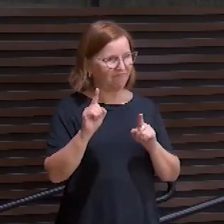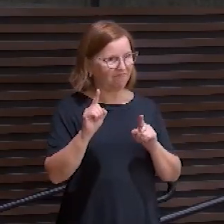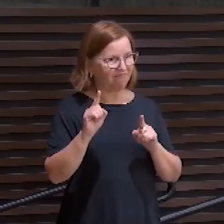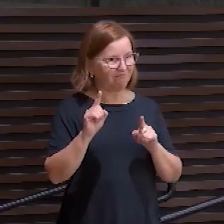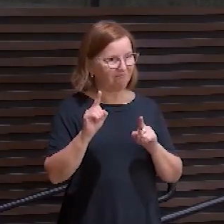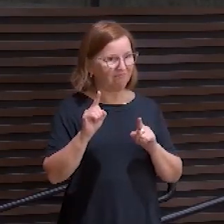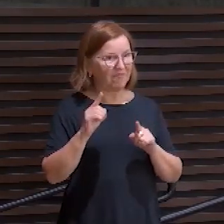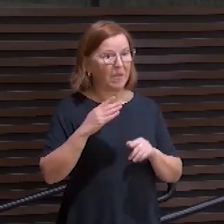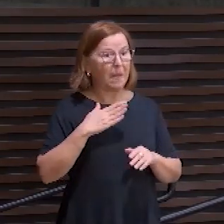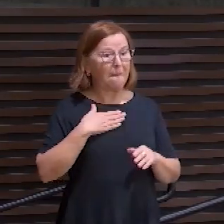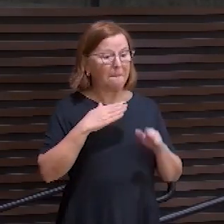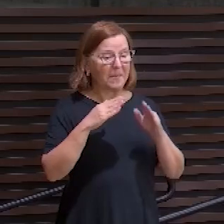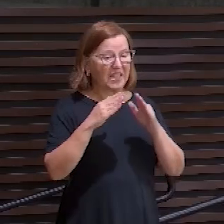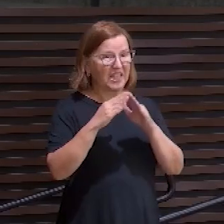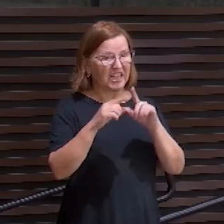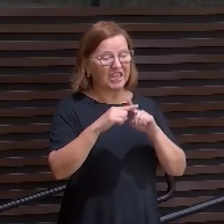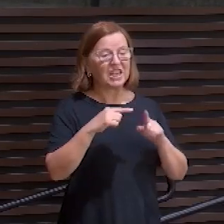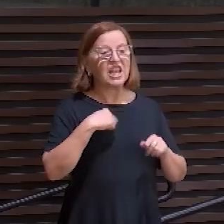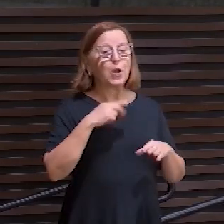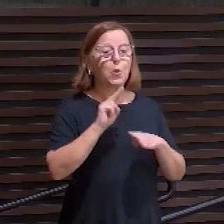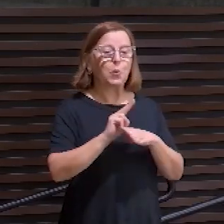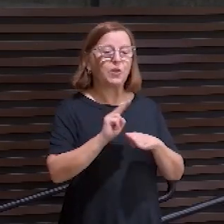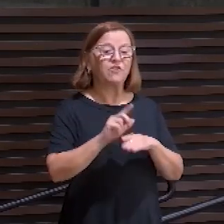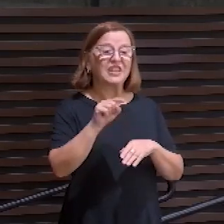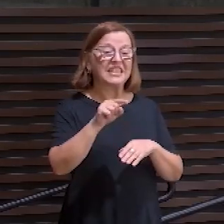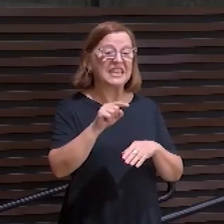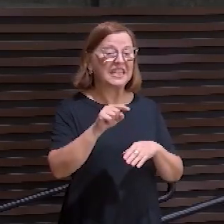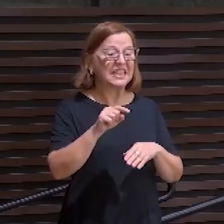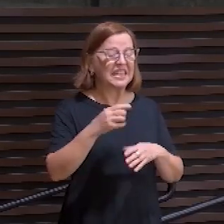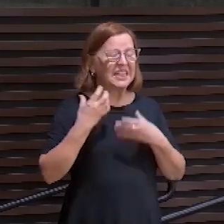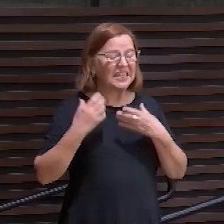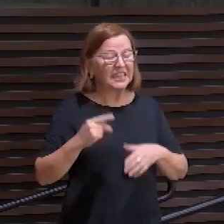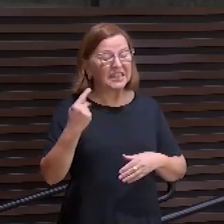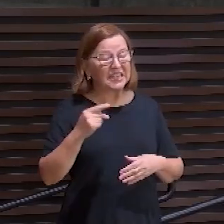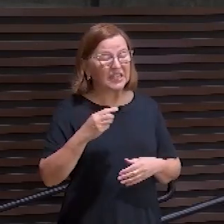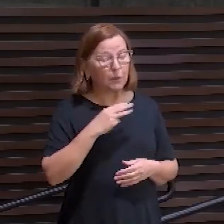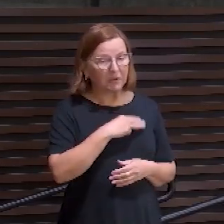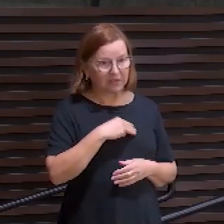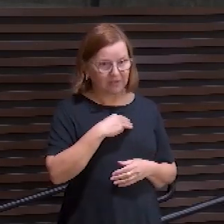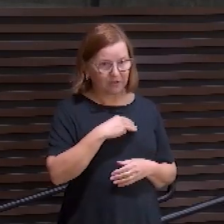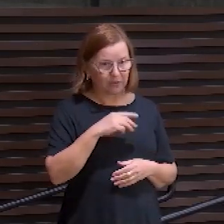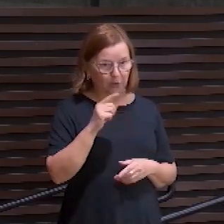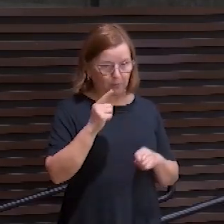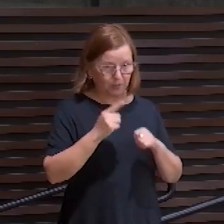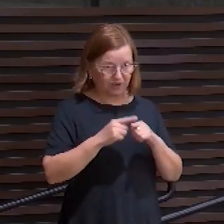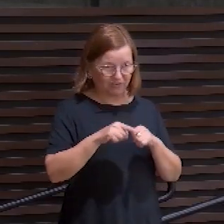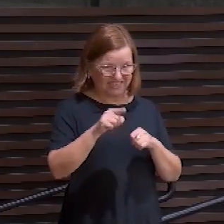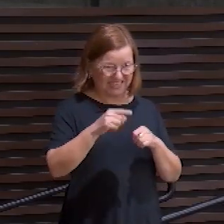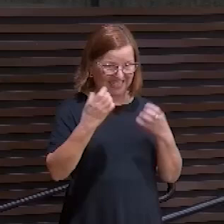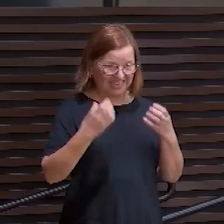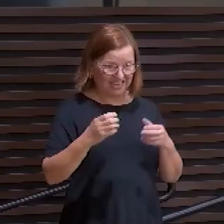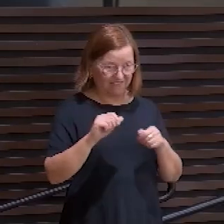Você está cansado do seu ministério, porque você quer fazer o ministério do jeito que você quer fazer.